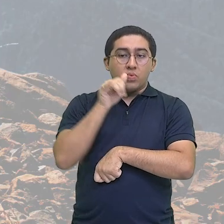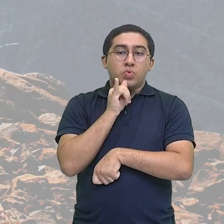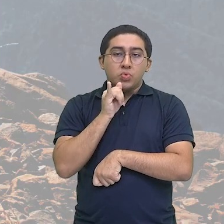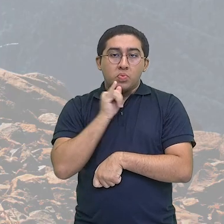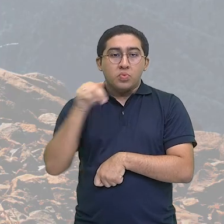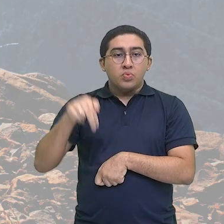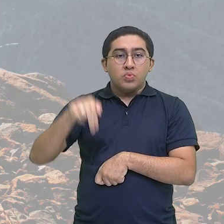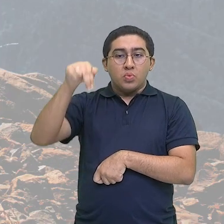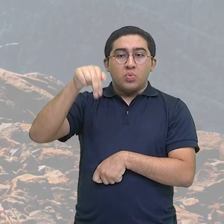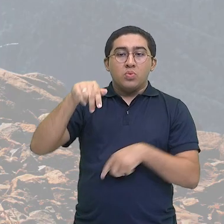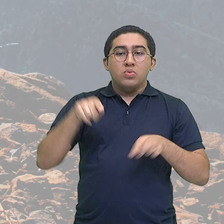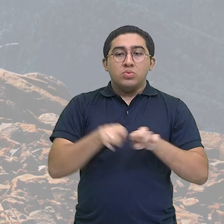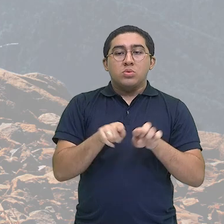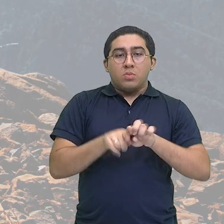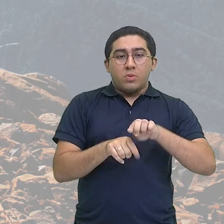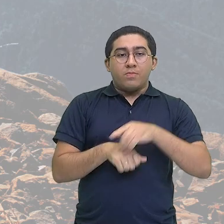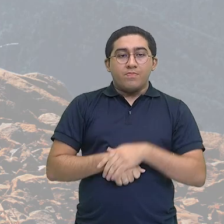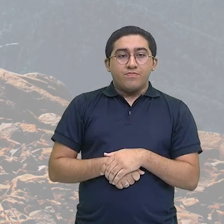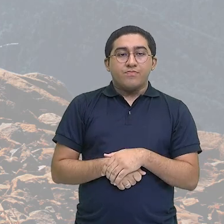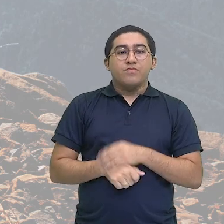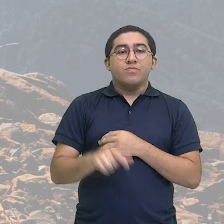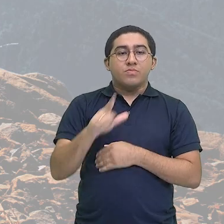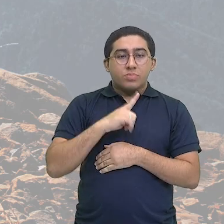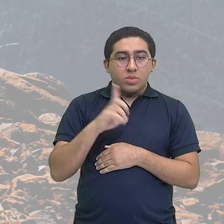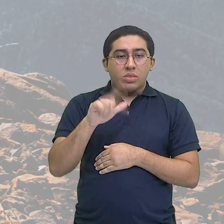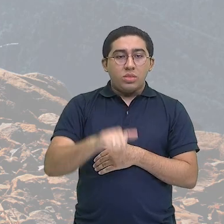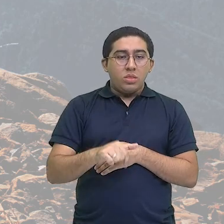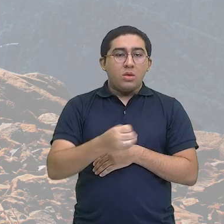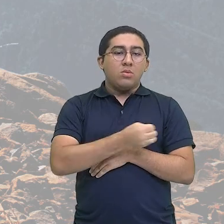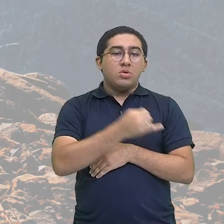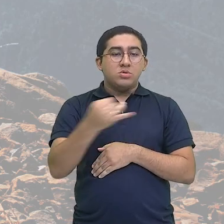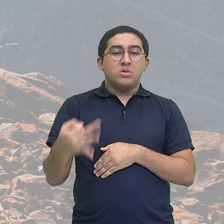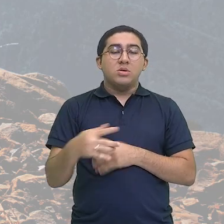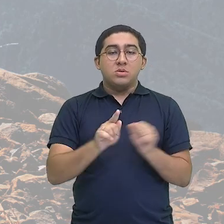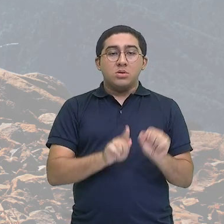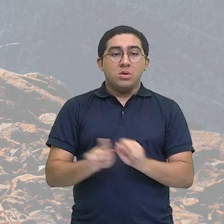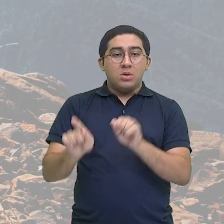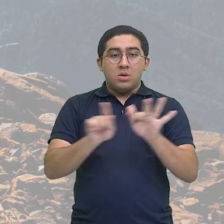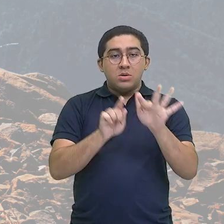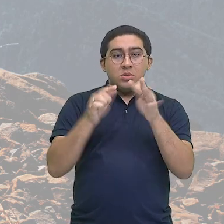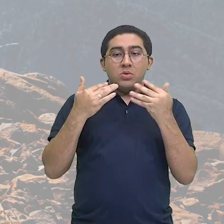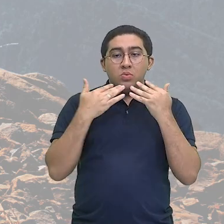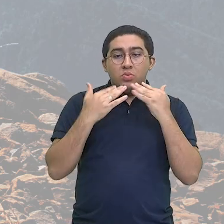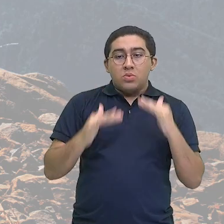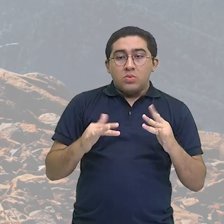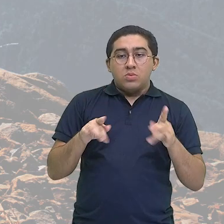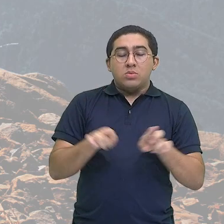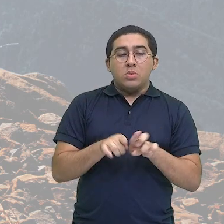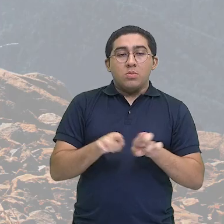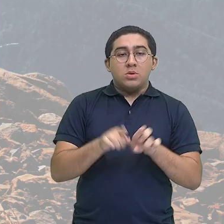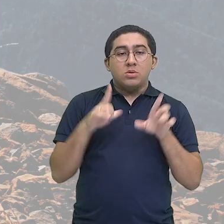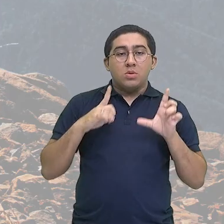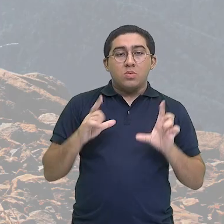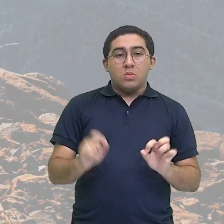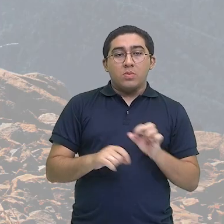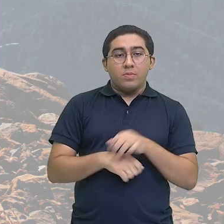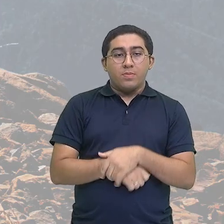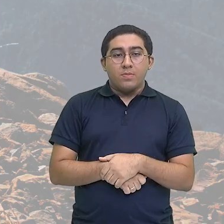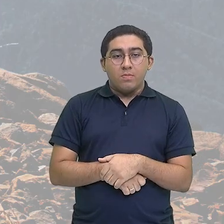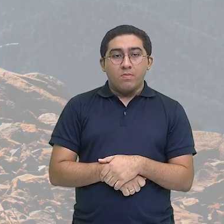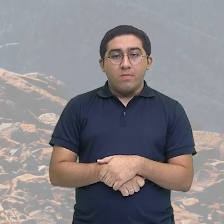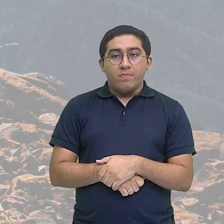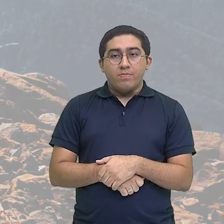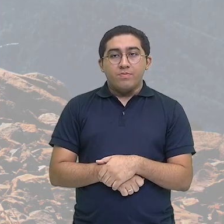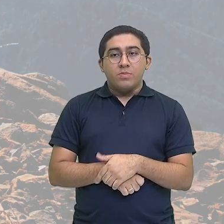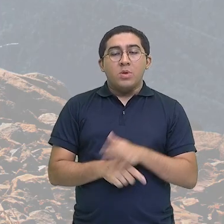região norte, também vai ter reservas muito grandes ali de gás natural, né? Você vai ter ali a parte